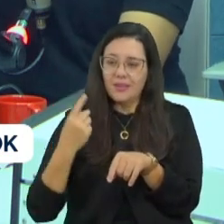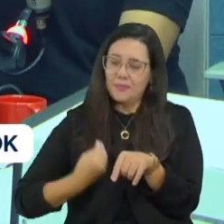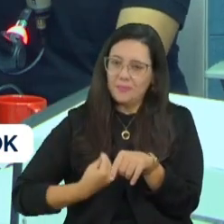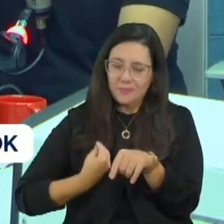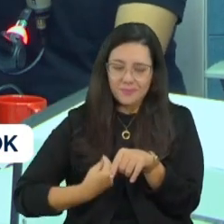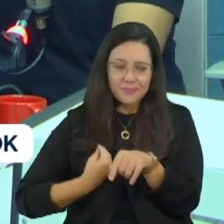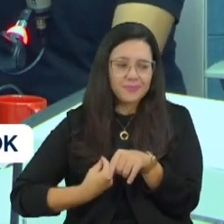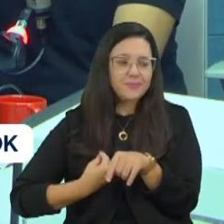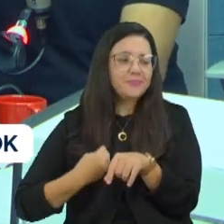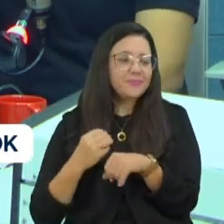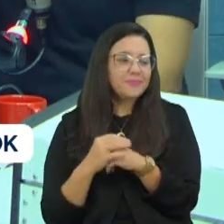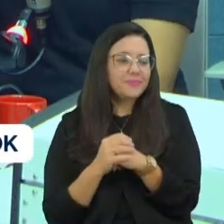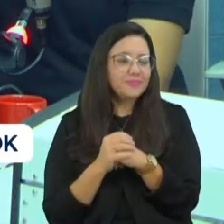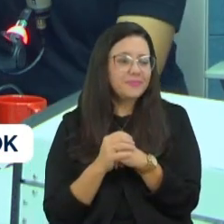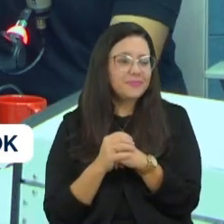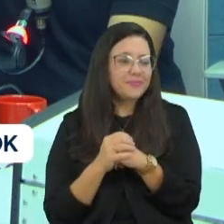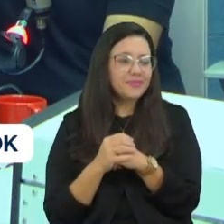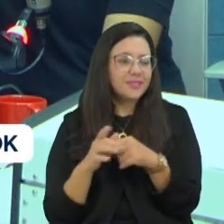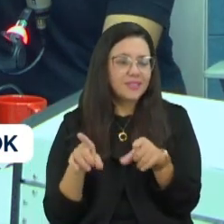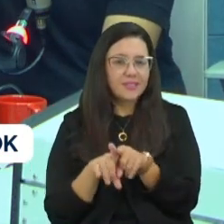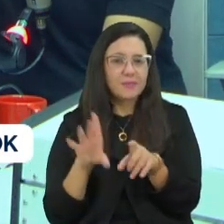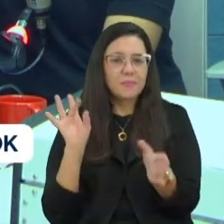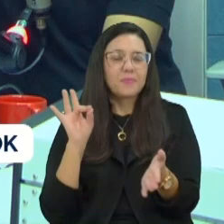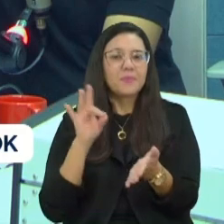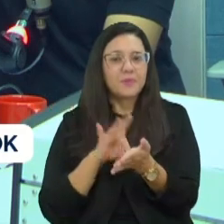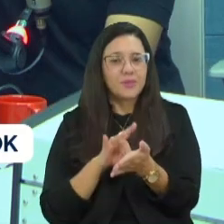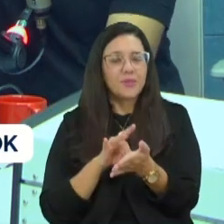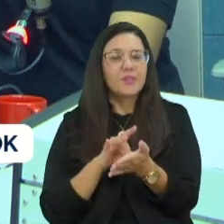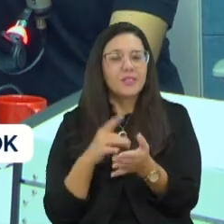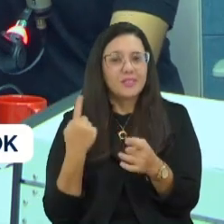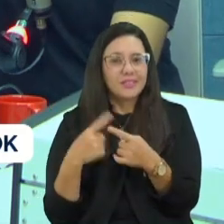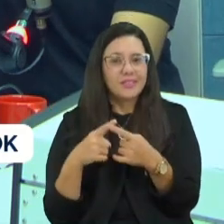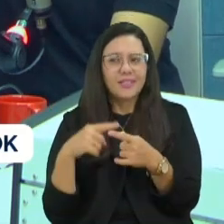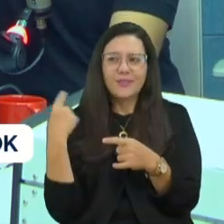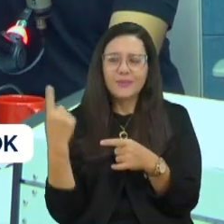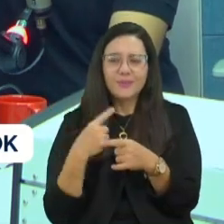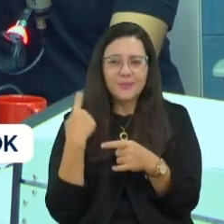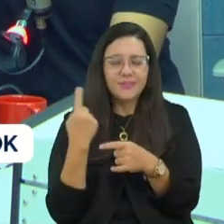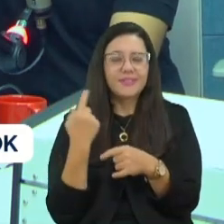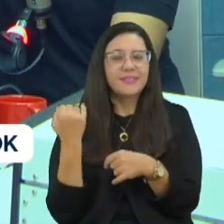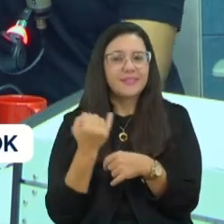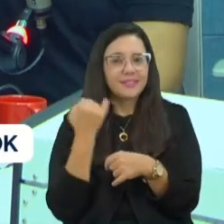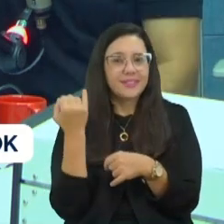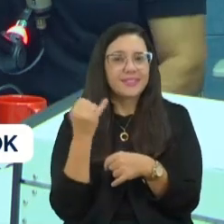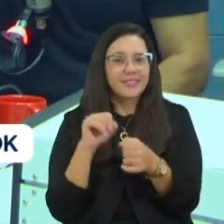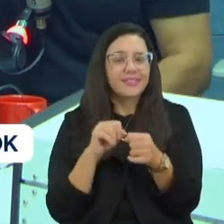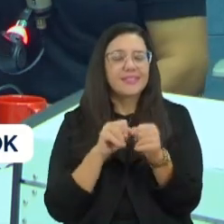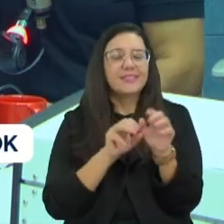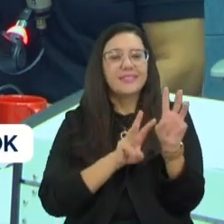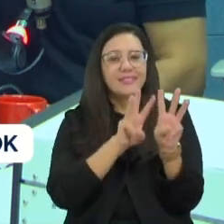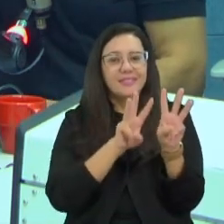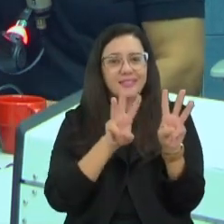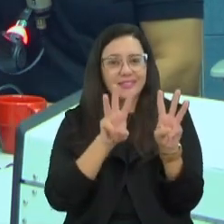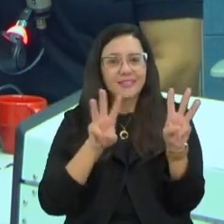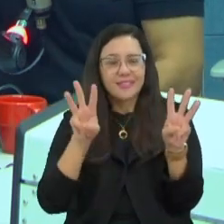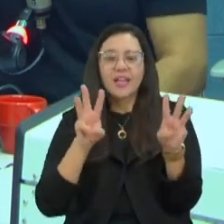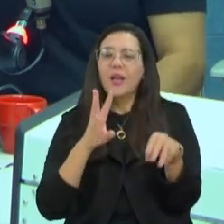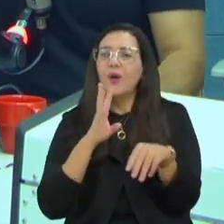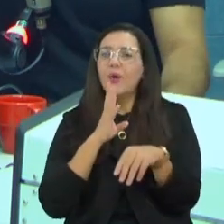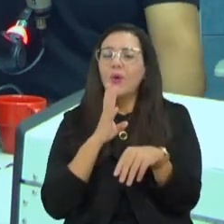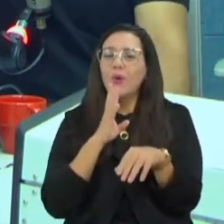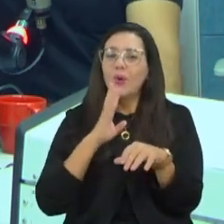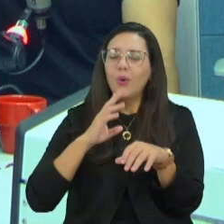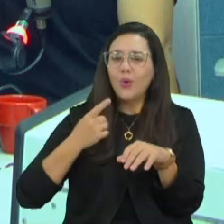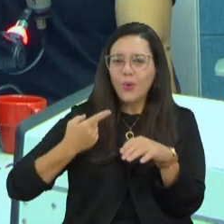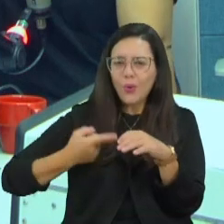e, para encerrar, fica à vontade para reforçar esse convite. Ah, eu convido a todos para entrar no nosso site, né, para conhecer mais sobre